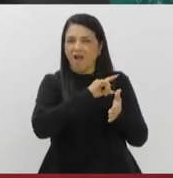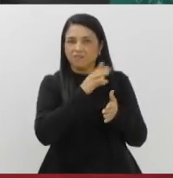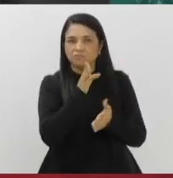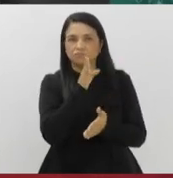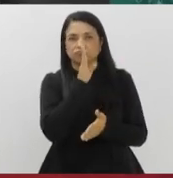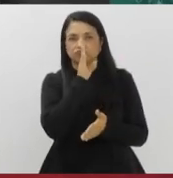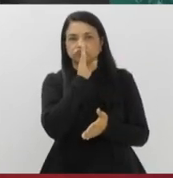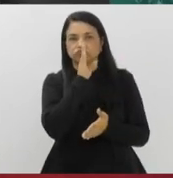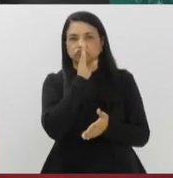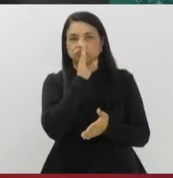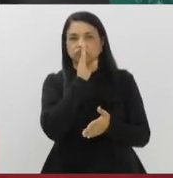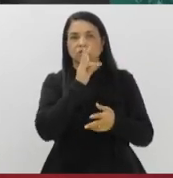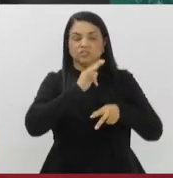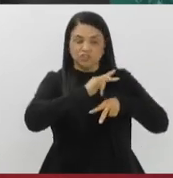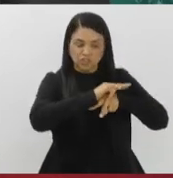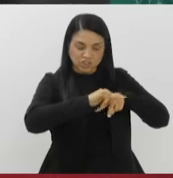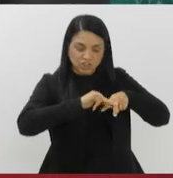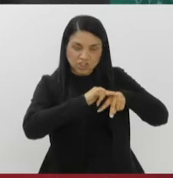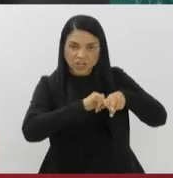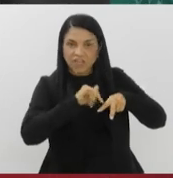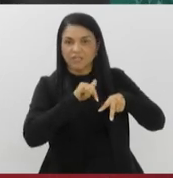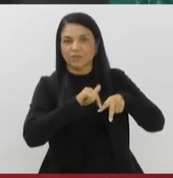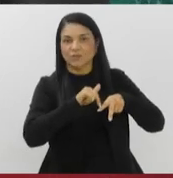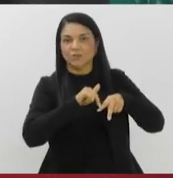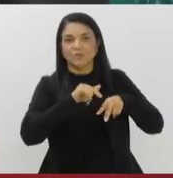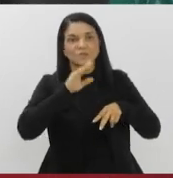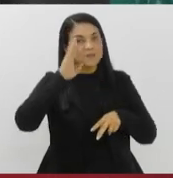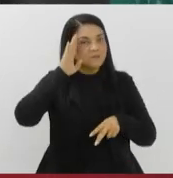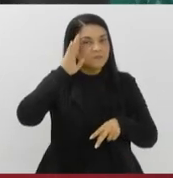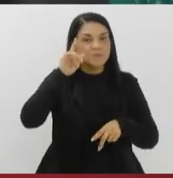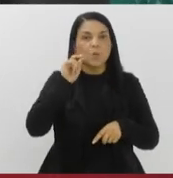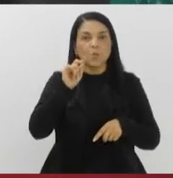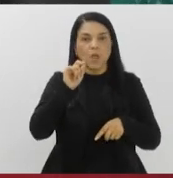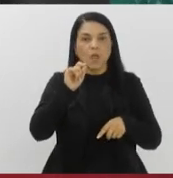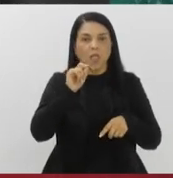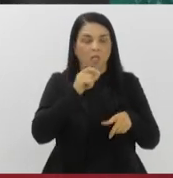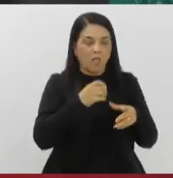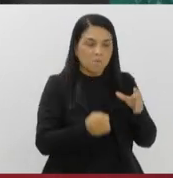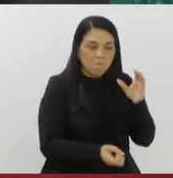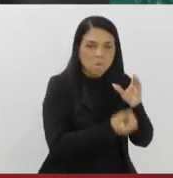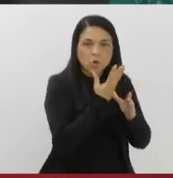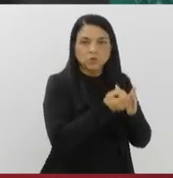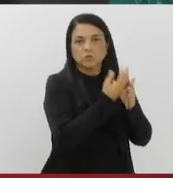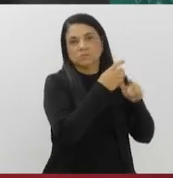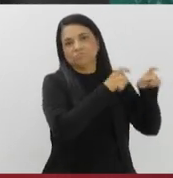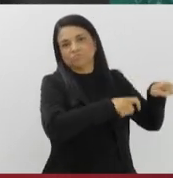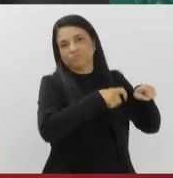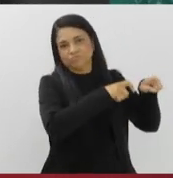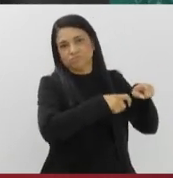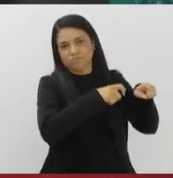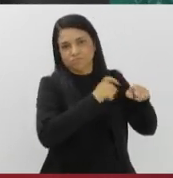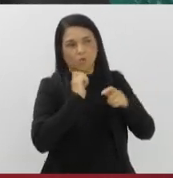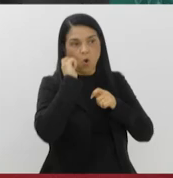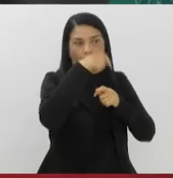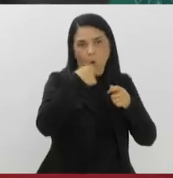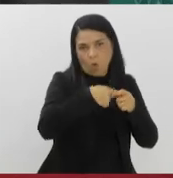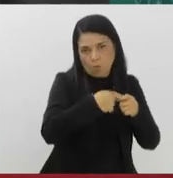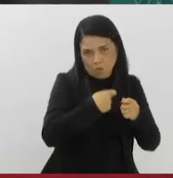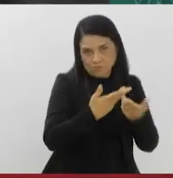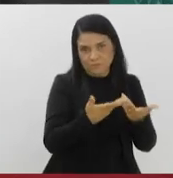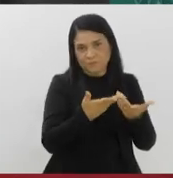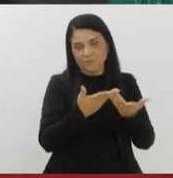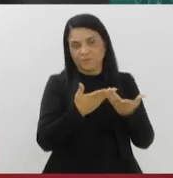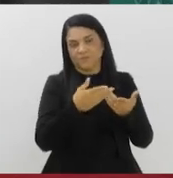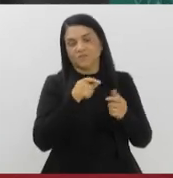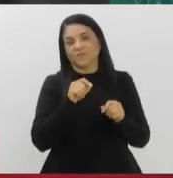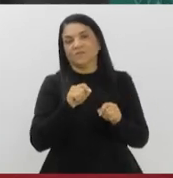com a questão de gênero, mas com a questão do que você estava produzindo. Entendeu? Aqui que você estava, né, a